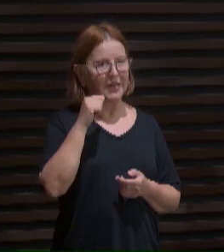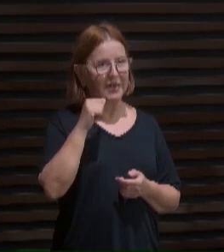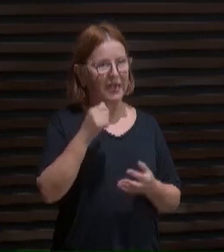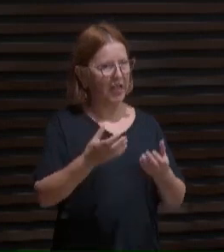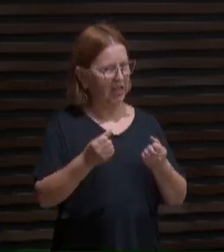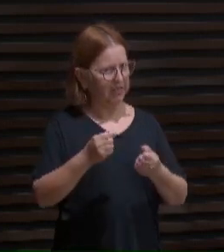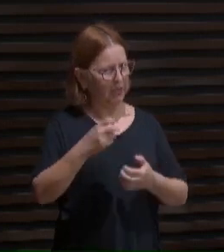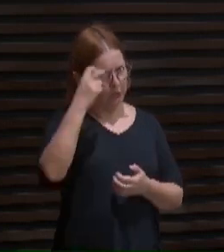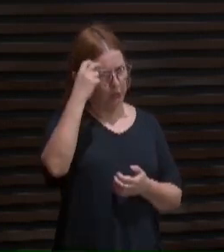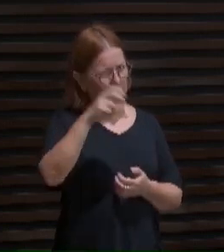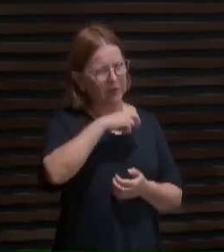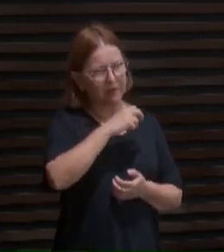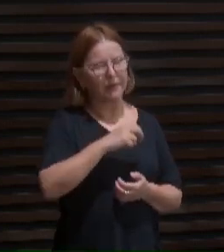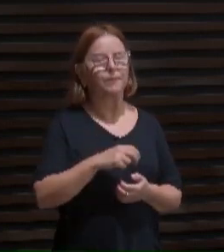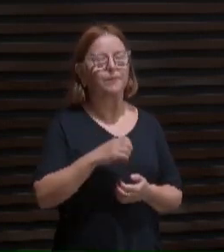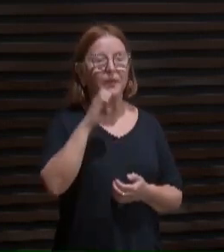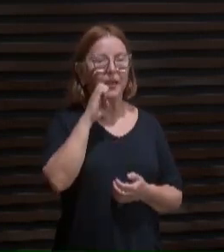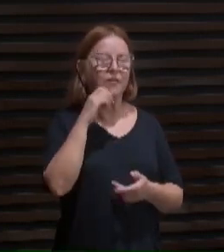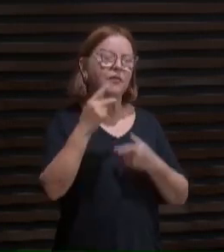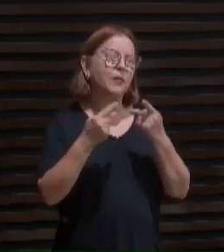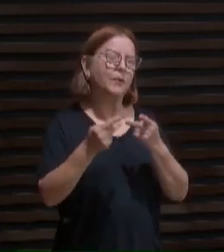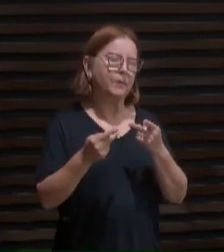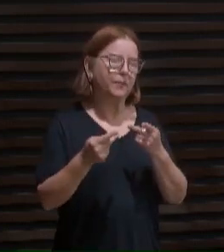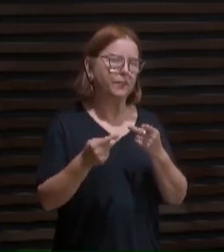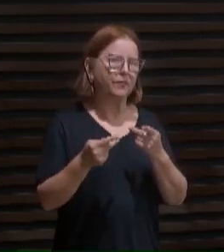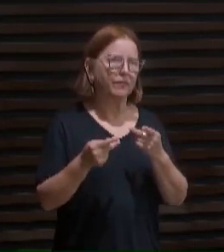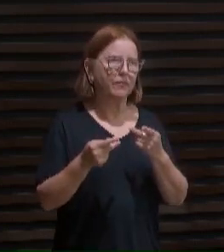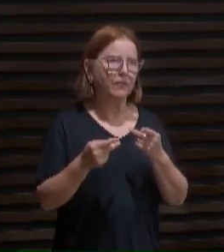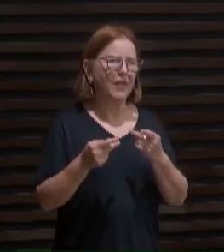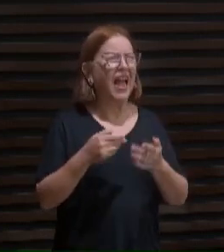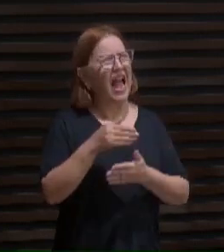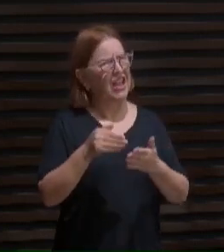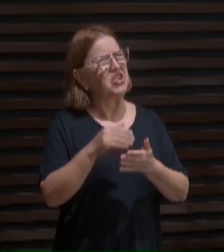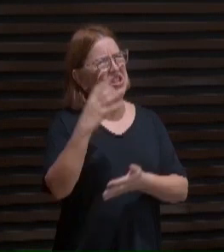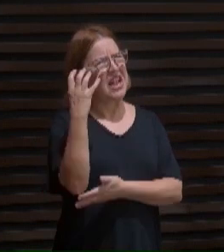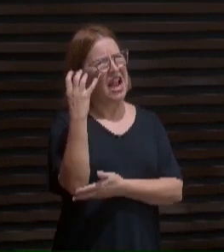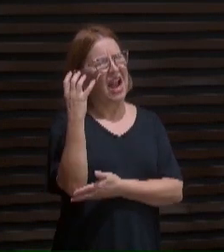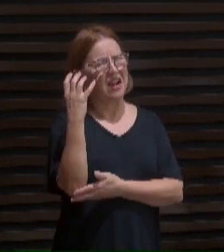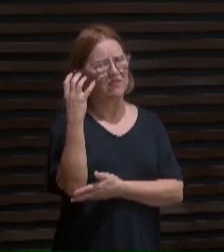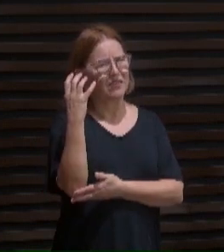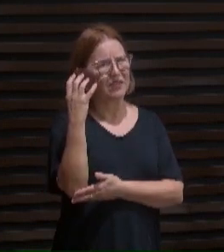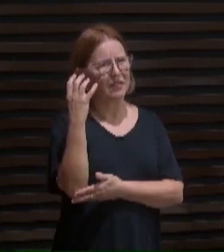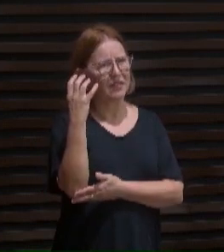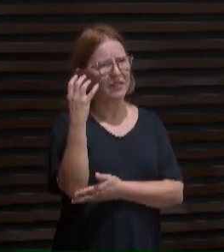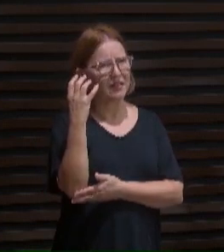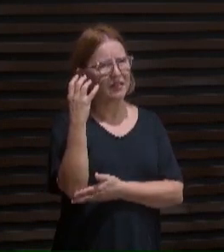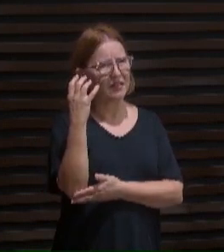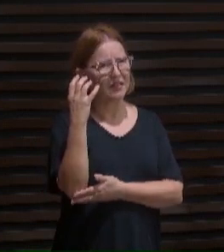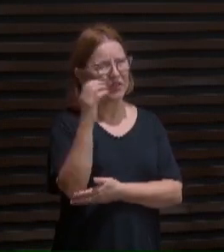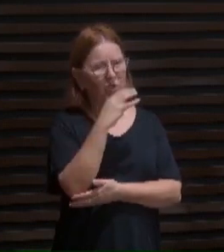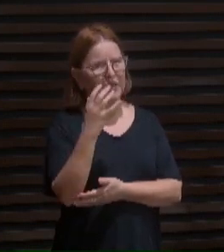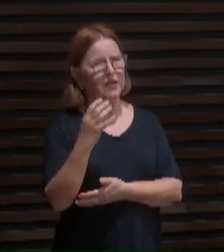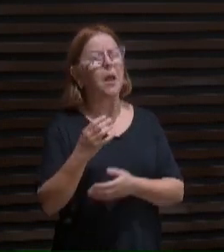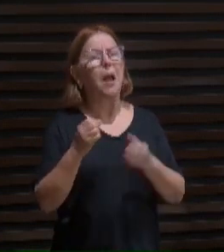o versículo 2. Olha, a mulher diz o seguinte: respondeu-lhe a mulher: de toda árvore, do fruto das árvores do jardim